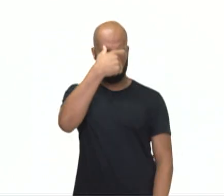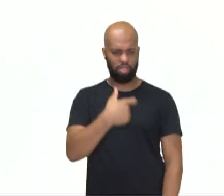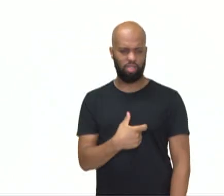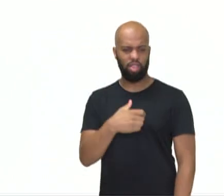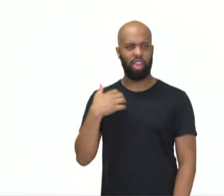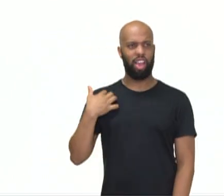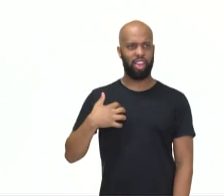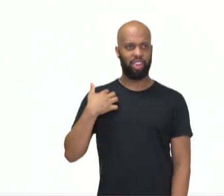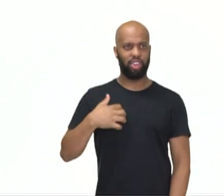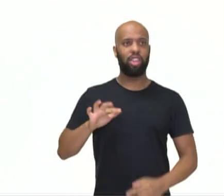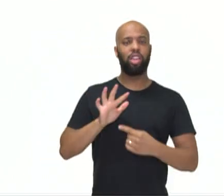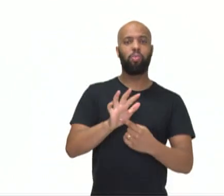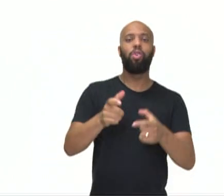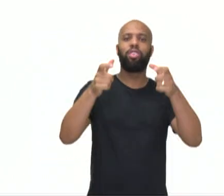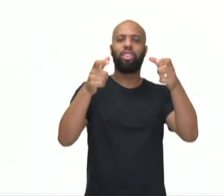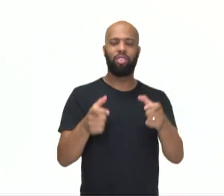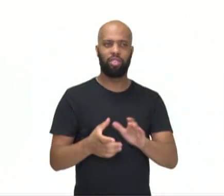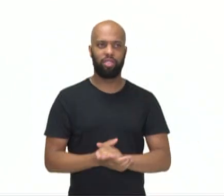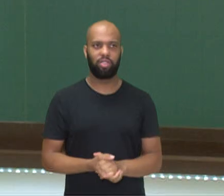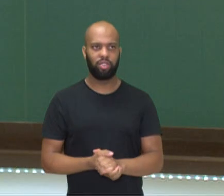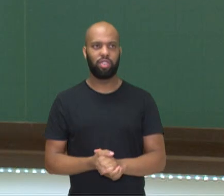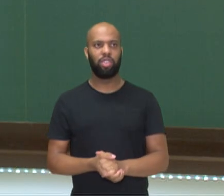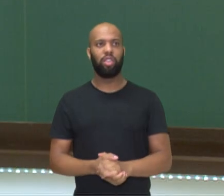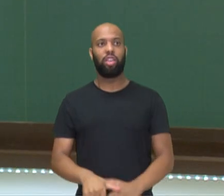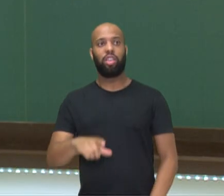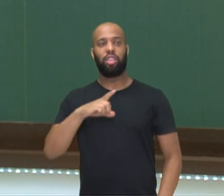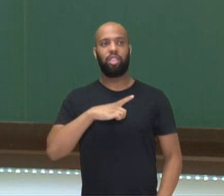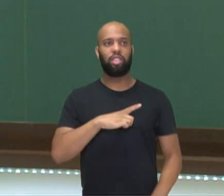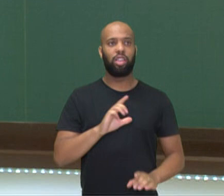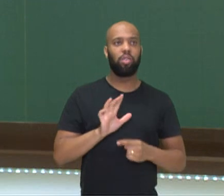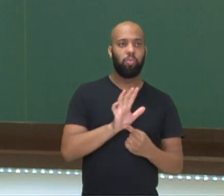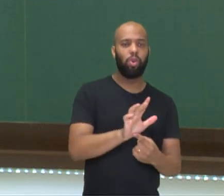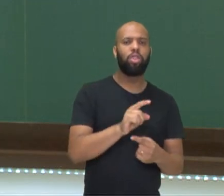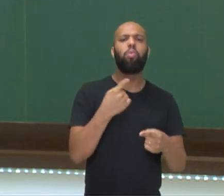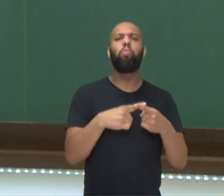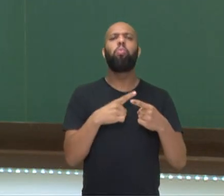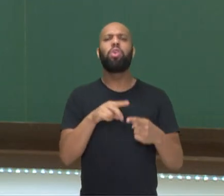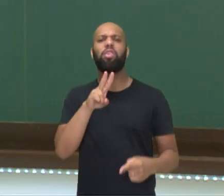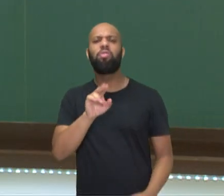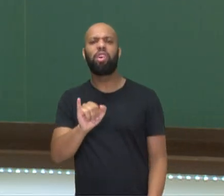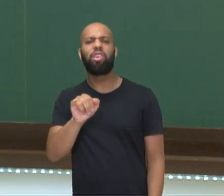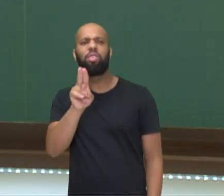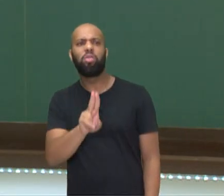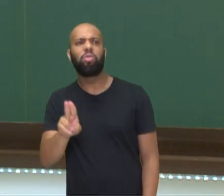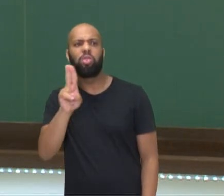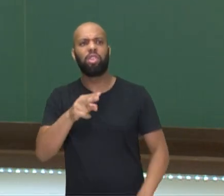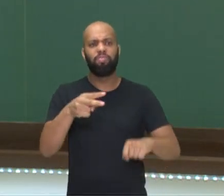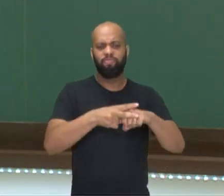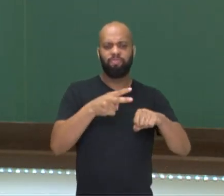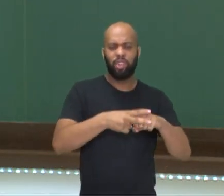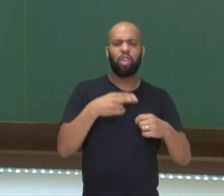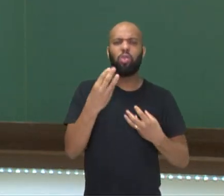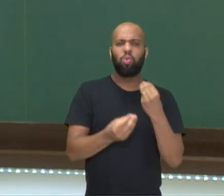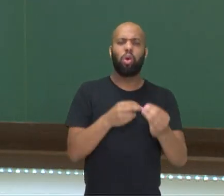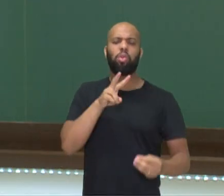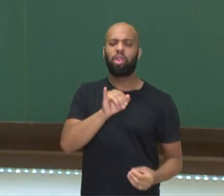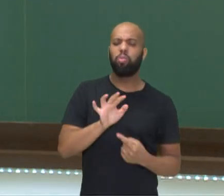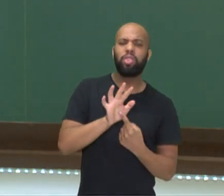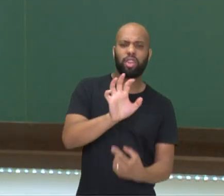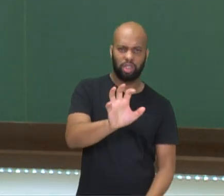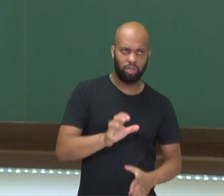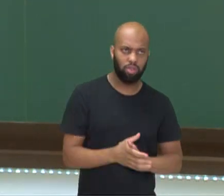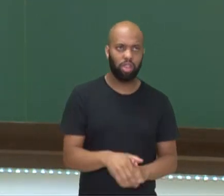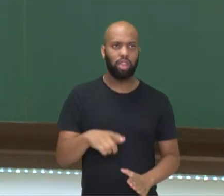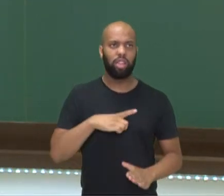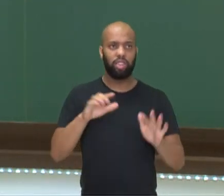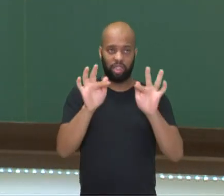origem. Então, olha só, gente. Vocês vão indicar a função do verbo ser. Como é que vocês vão indicar? Então, nós temos